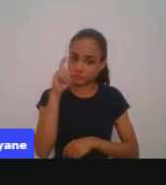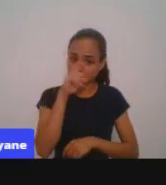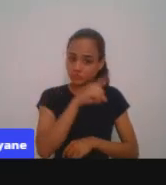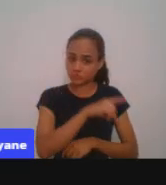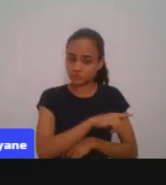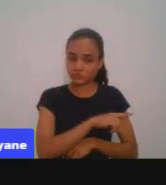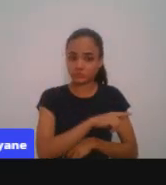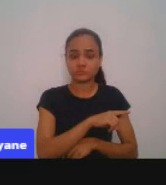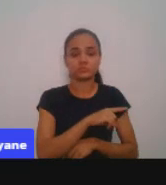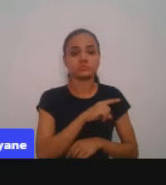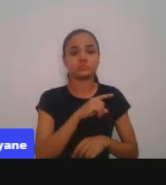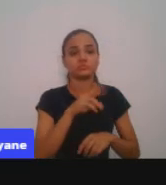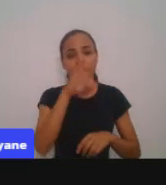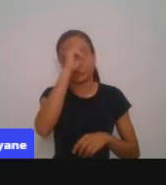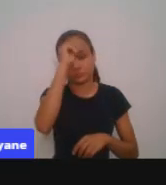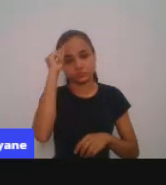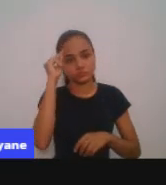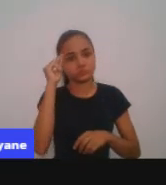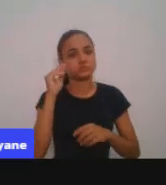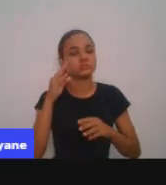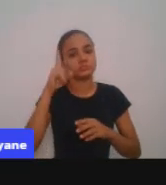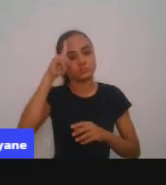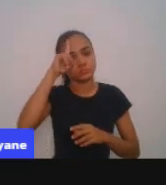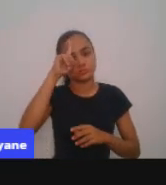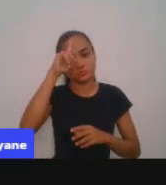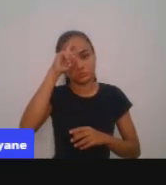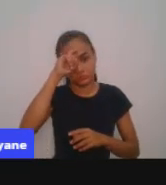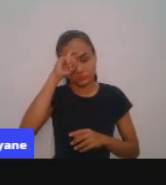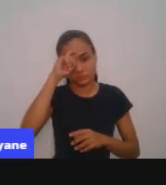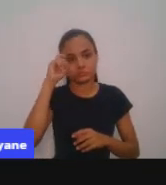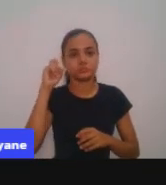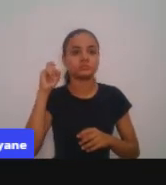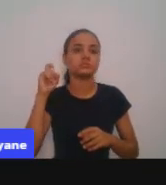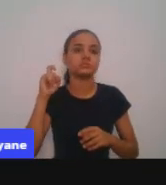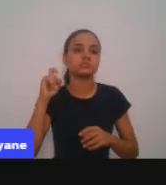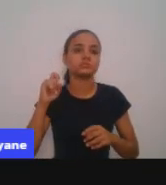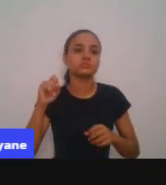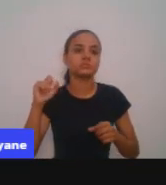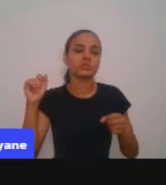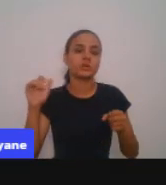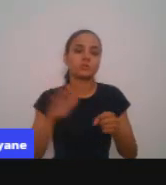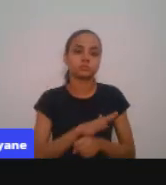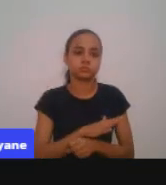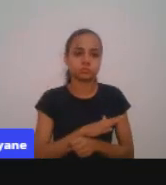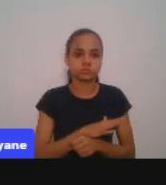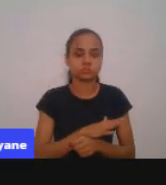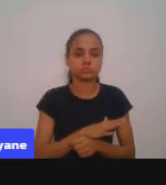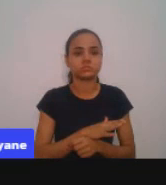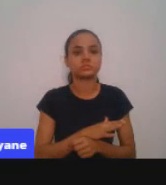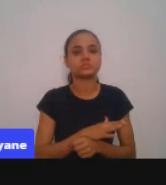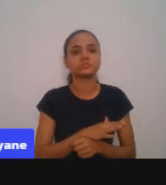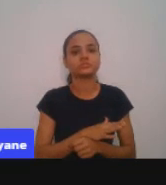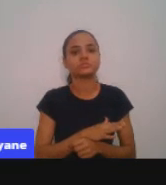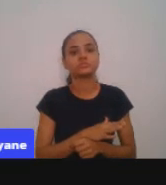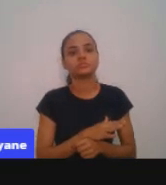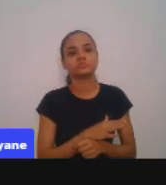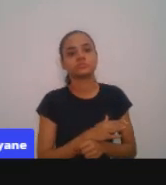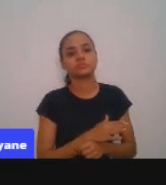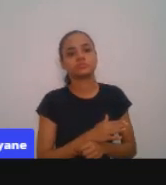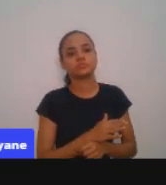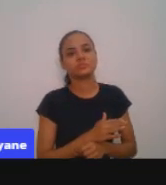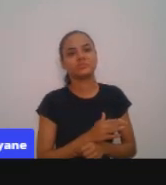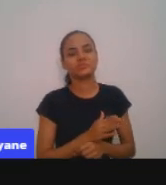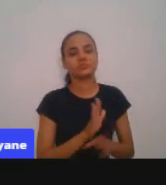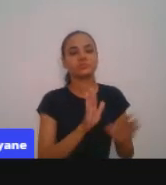estão lotados. Inclusive as instituições, né, Will? Sim. As instituições fechadas também foram fechadas,